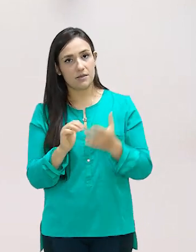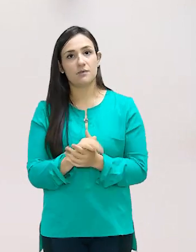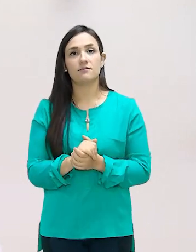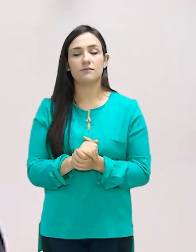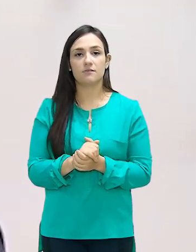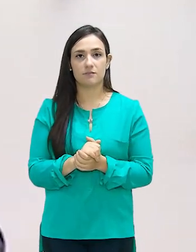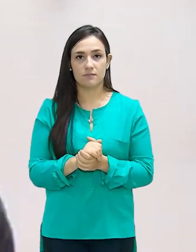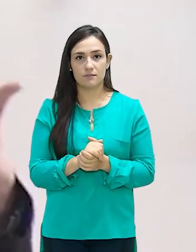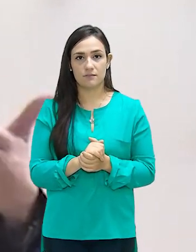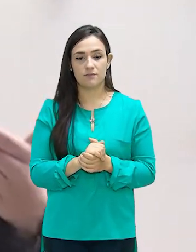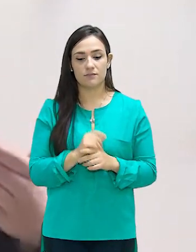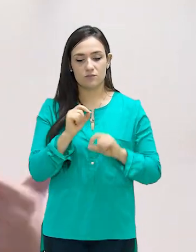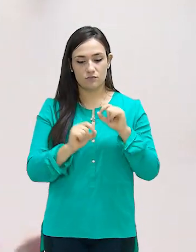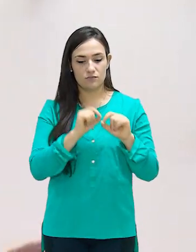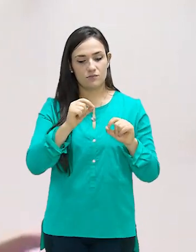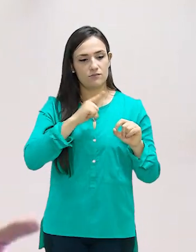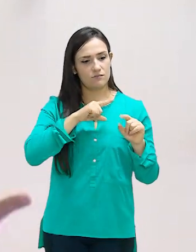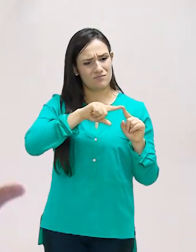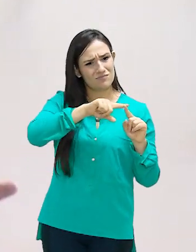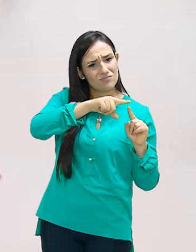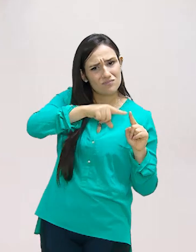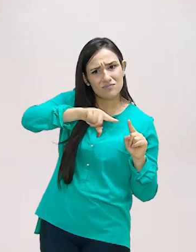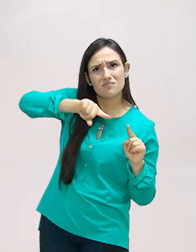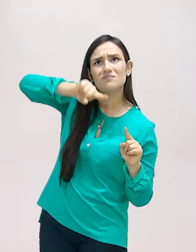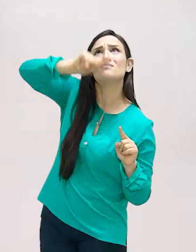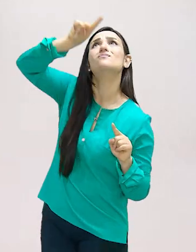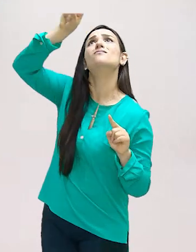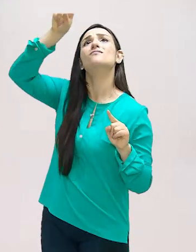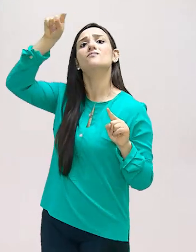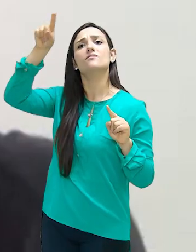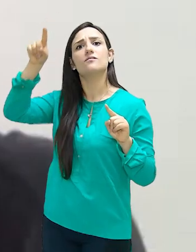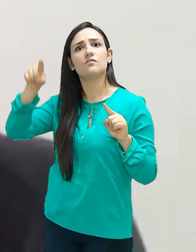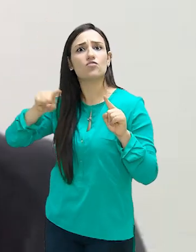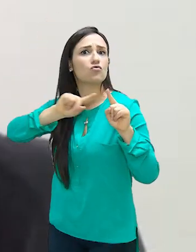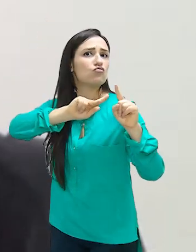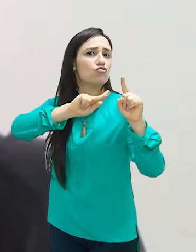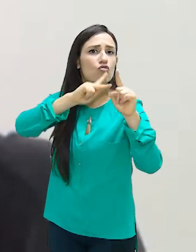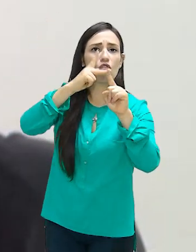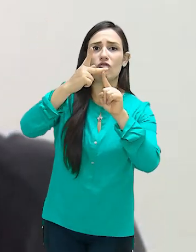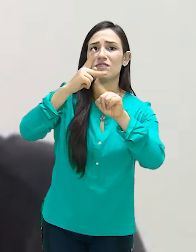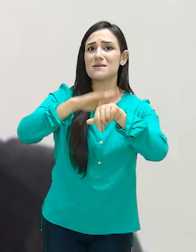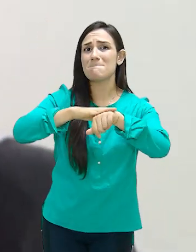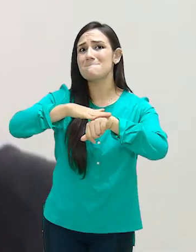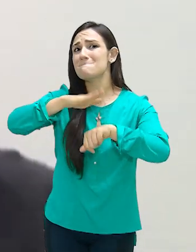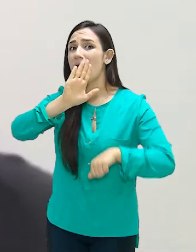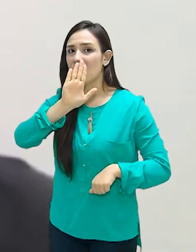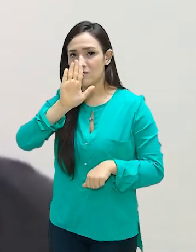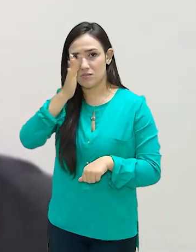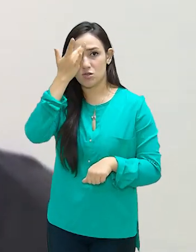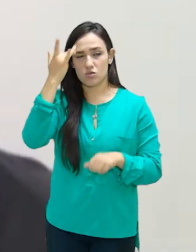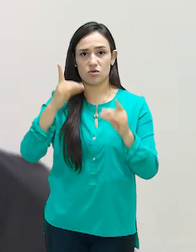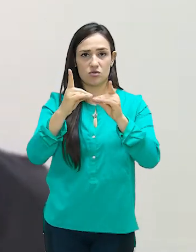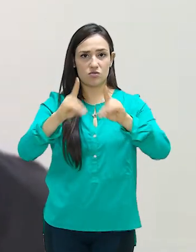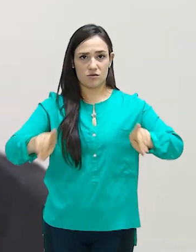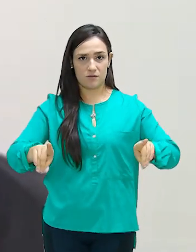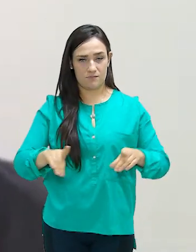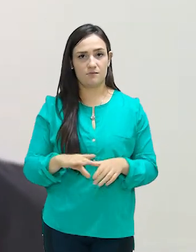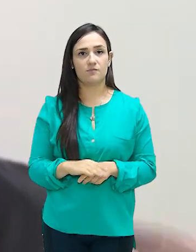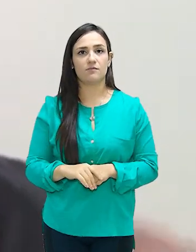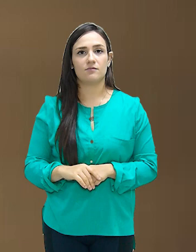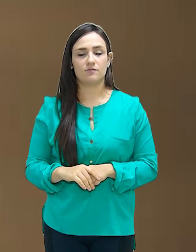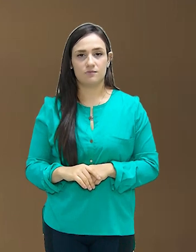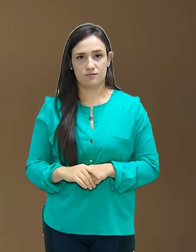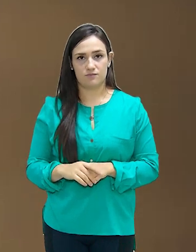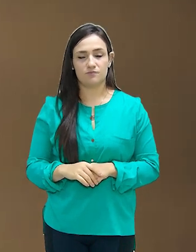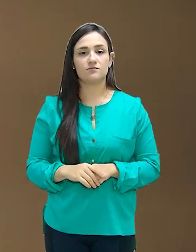a curva que indica essa tendência mais que dobrou. Os divórcios consensuais, eles cresceram em